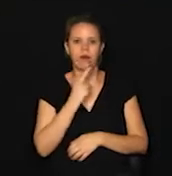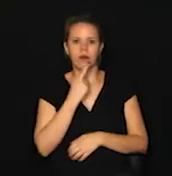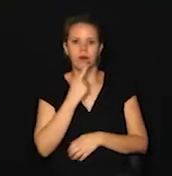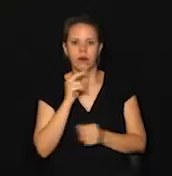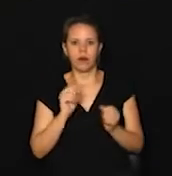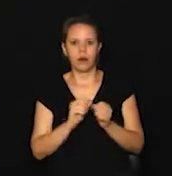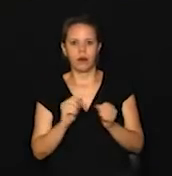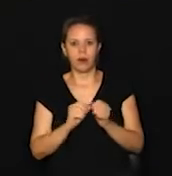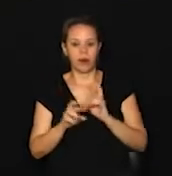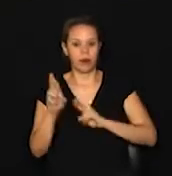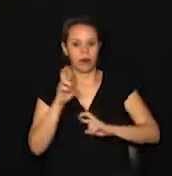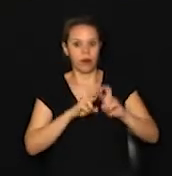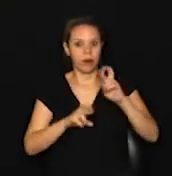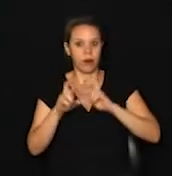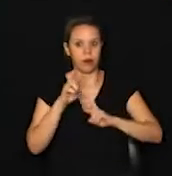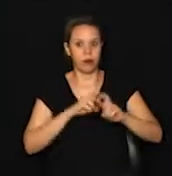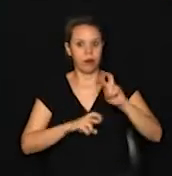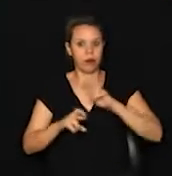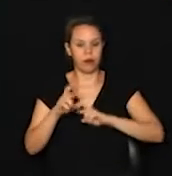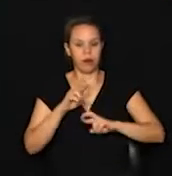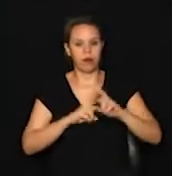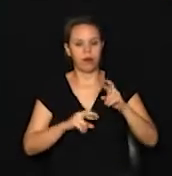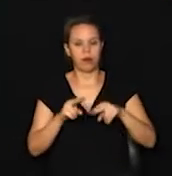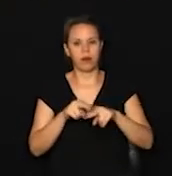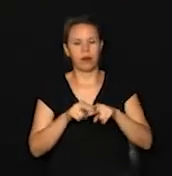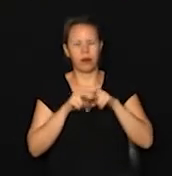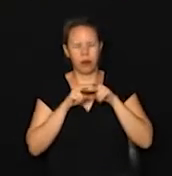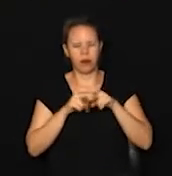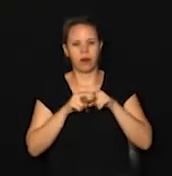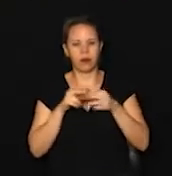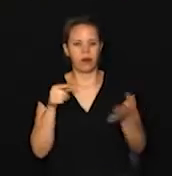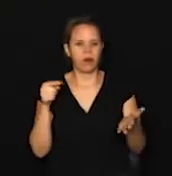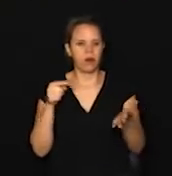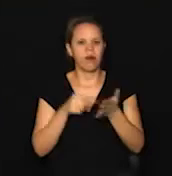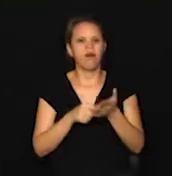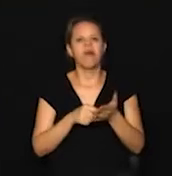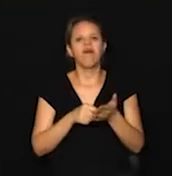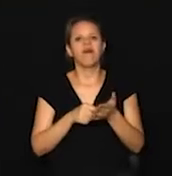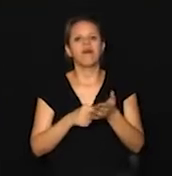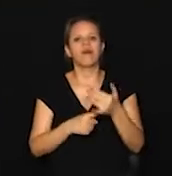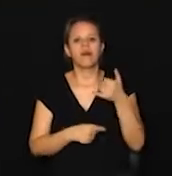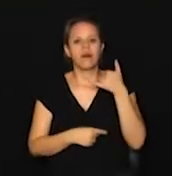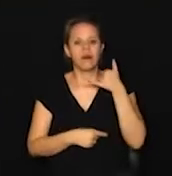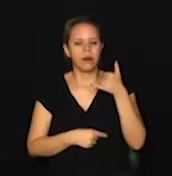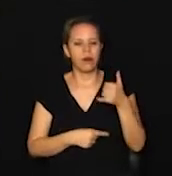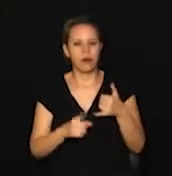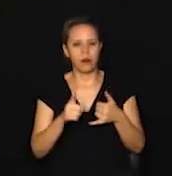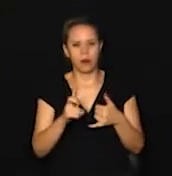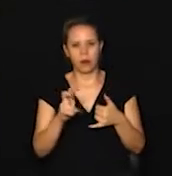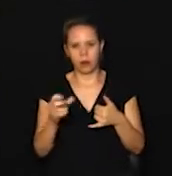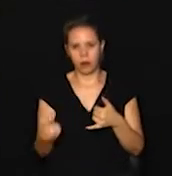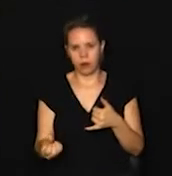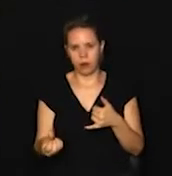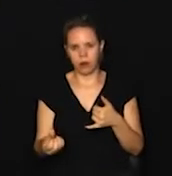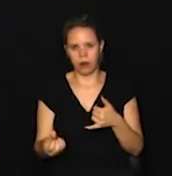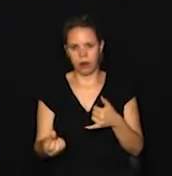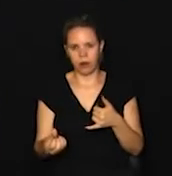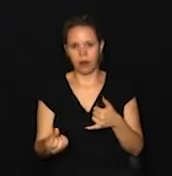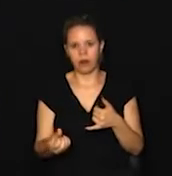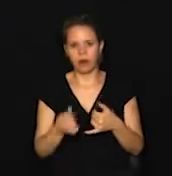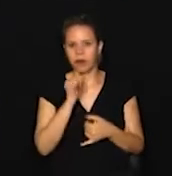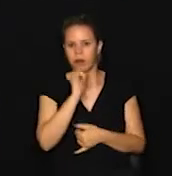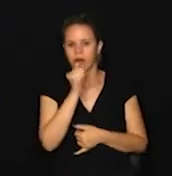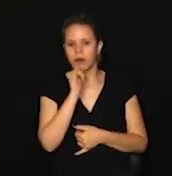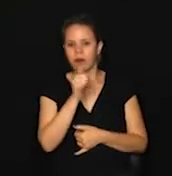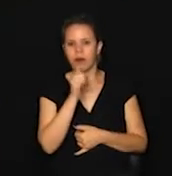foram fiscalizados em virtude das denúncias recebidas pelo telefone 156, que relatam